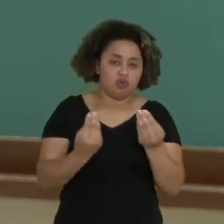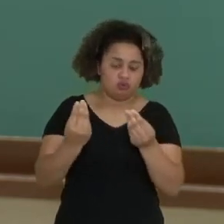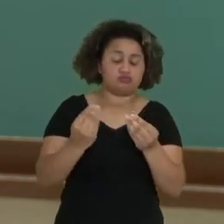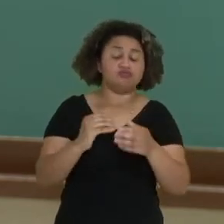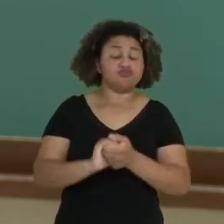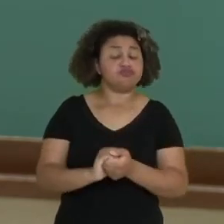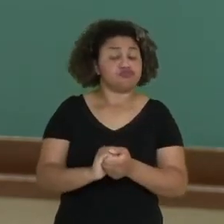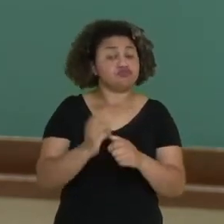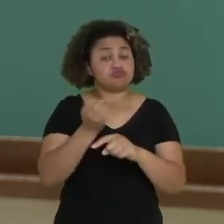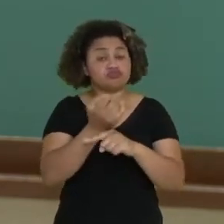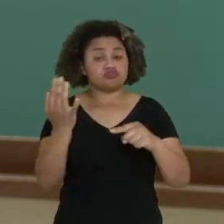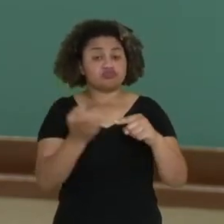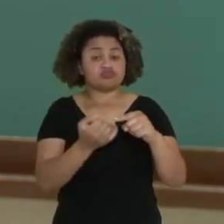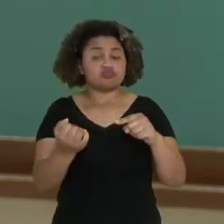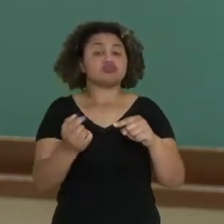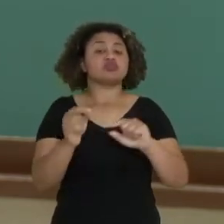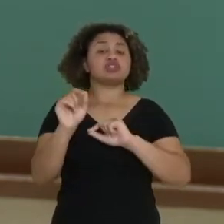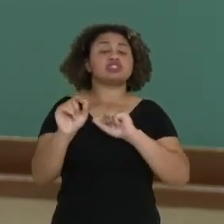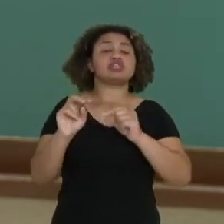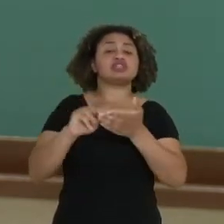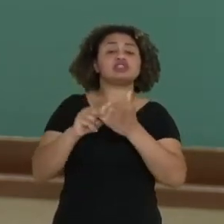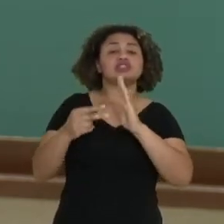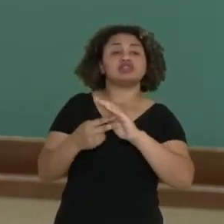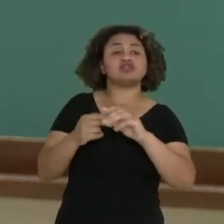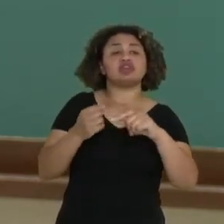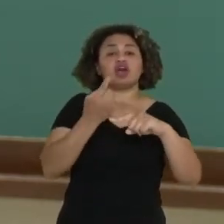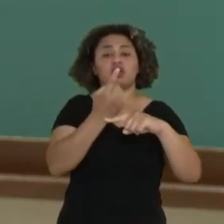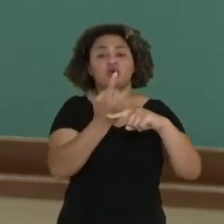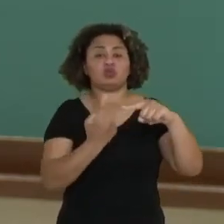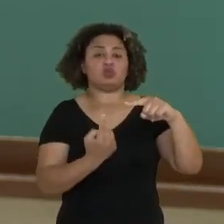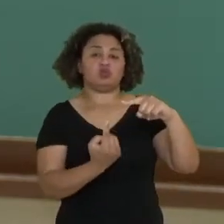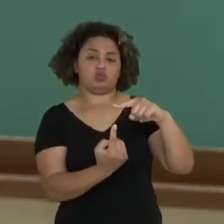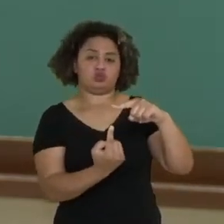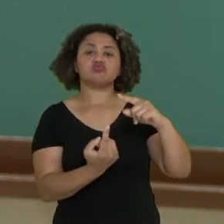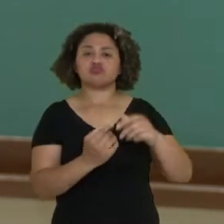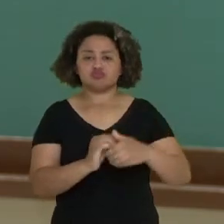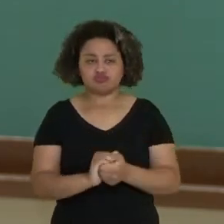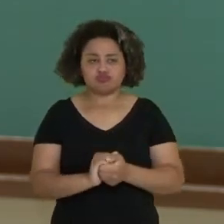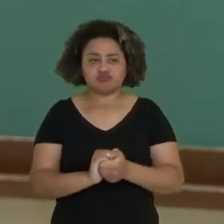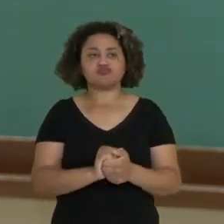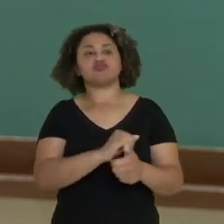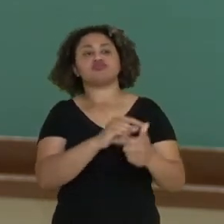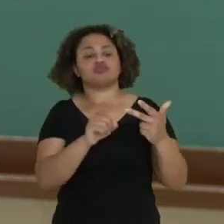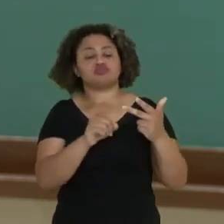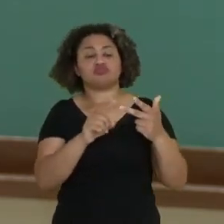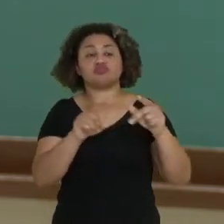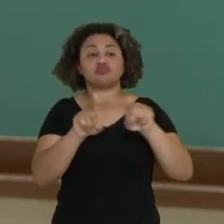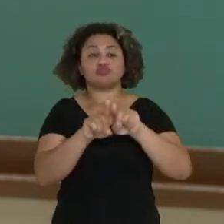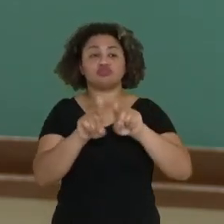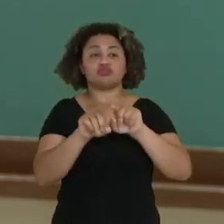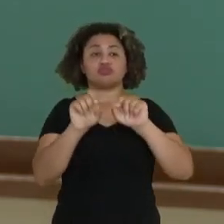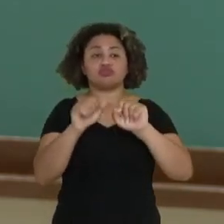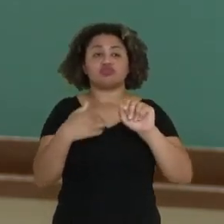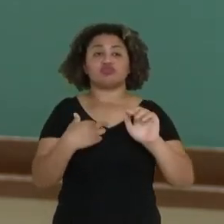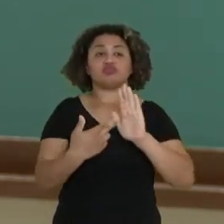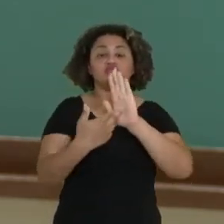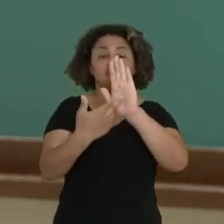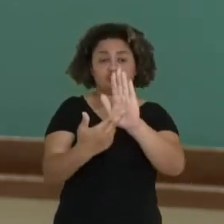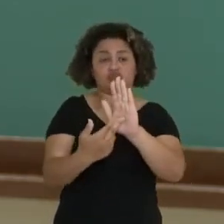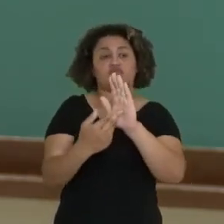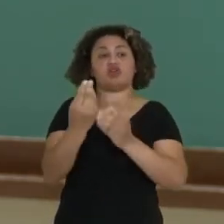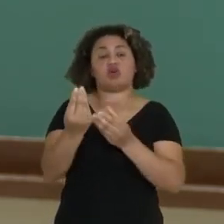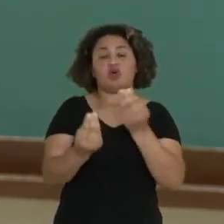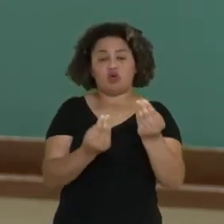de fração, um inteiro equivale a 1 sobre 1. Eu também posso fazer a representação